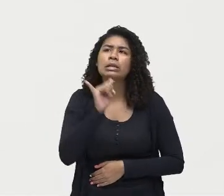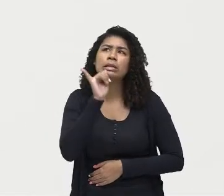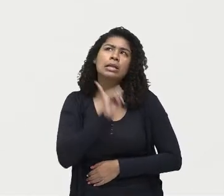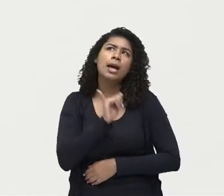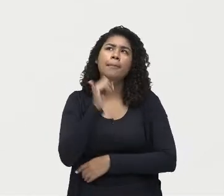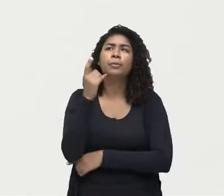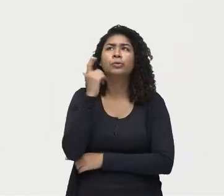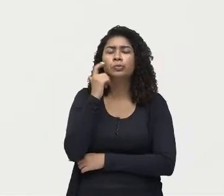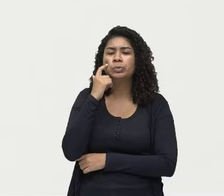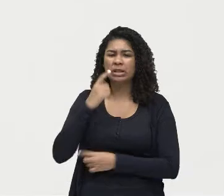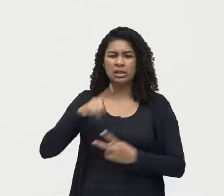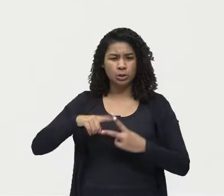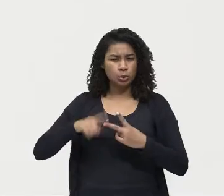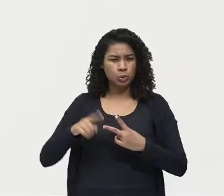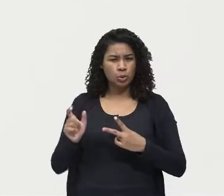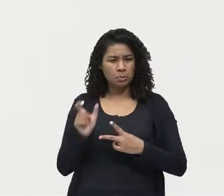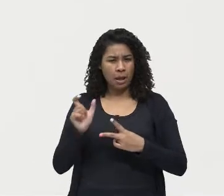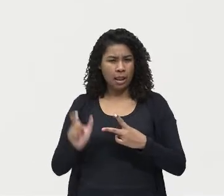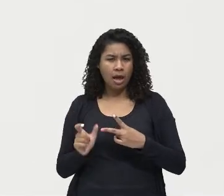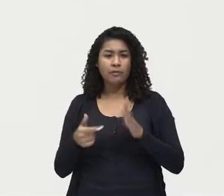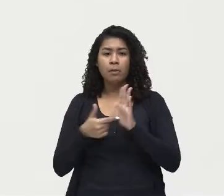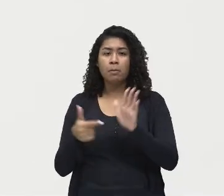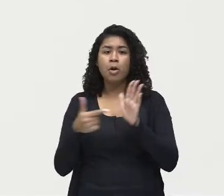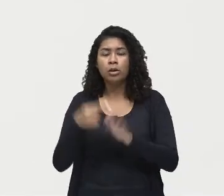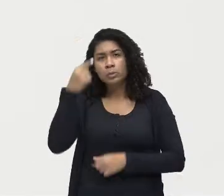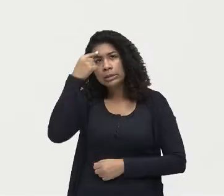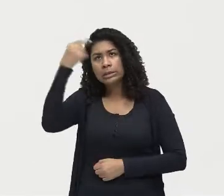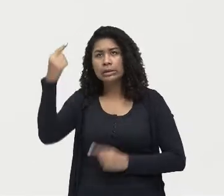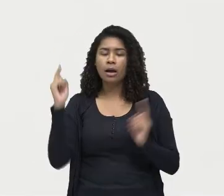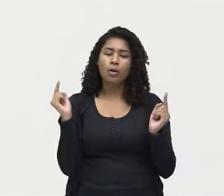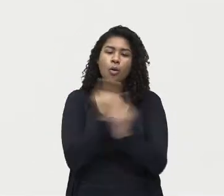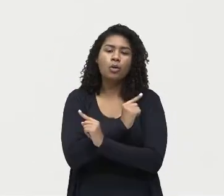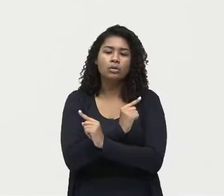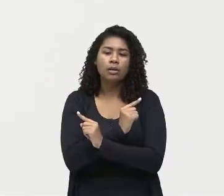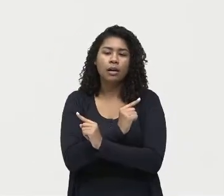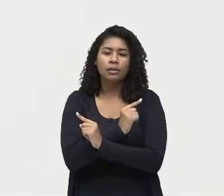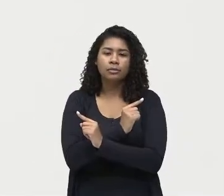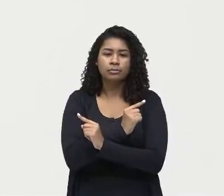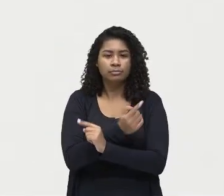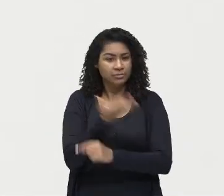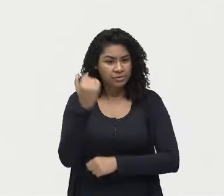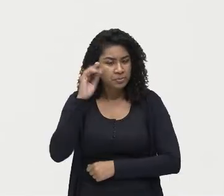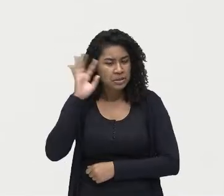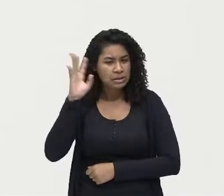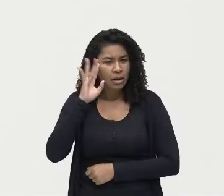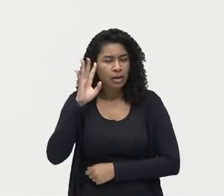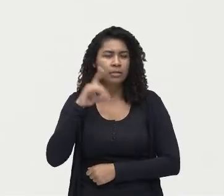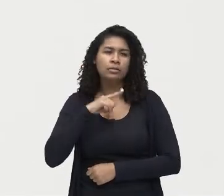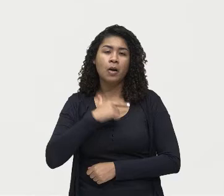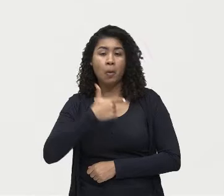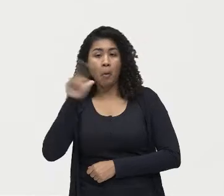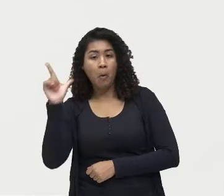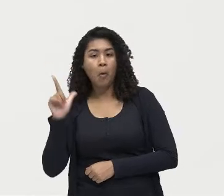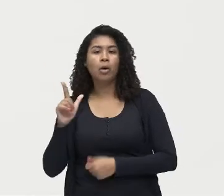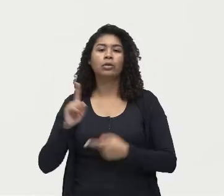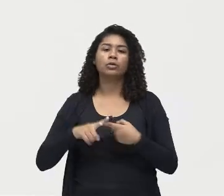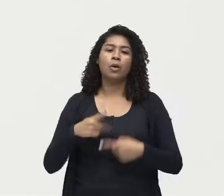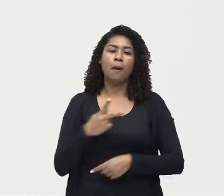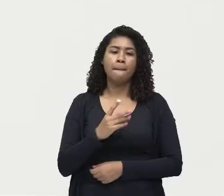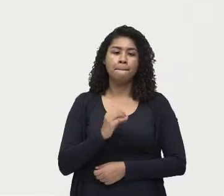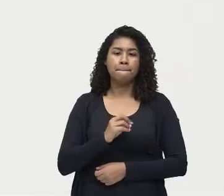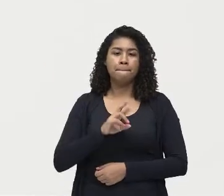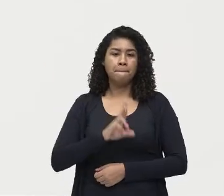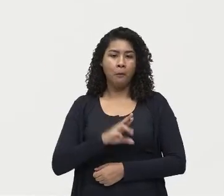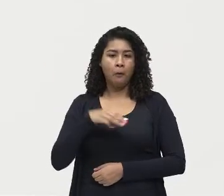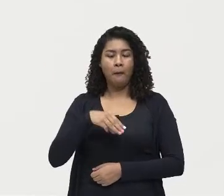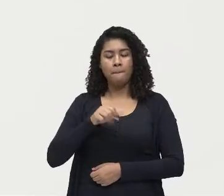ou o mesmo indique um fato contrário. Pense, por favor. Claro que nós temos o conquanto, por mais que, posto